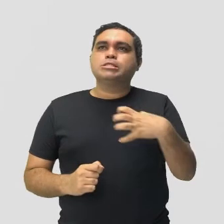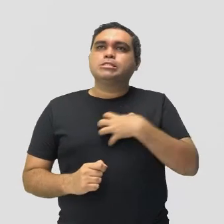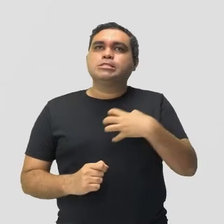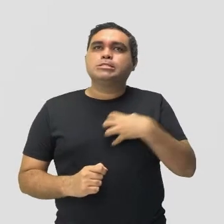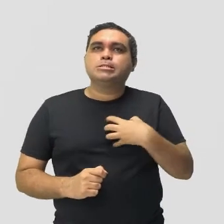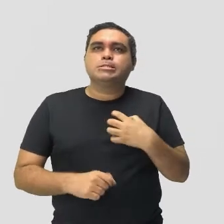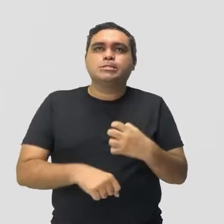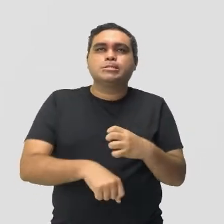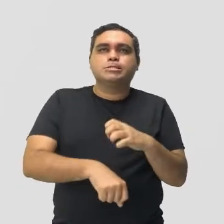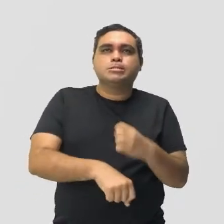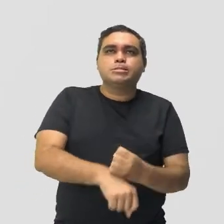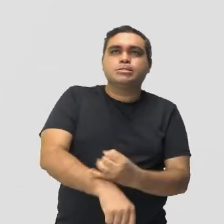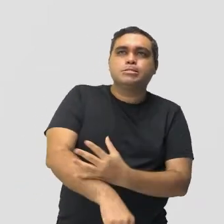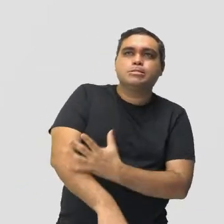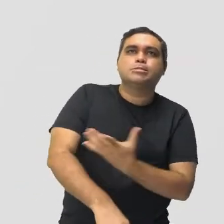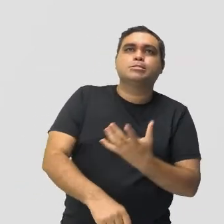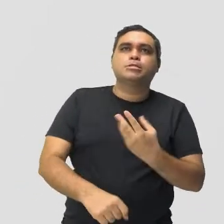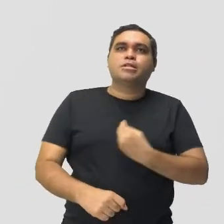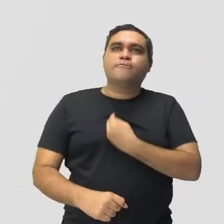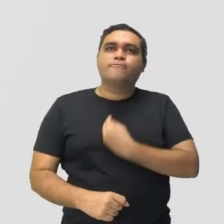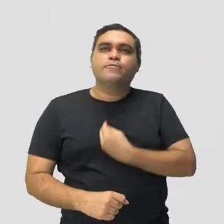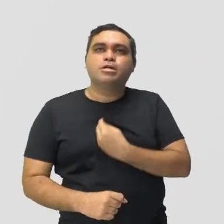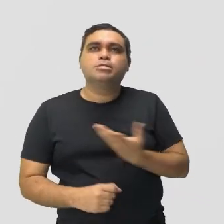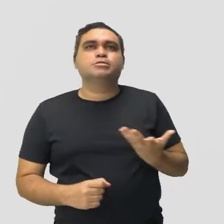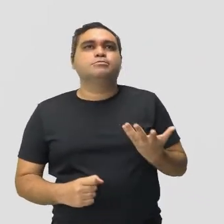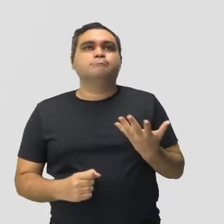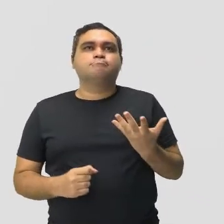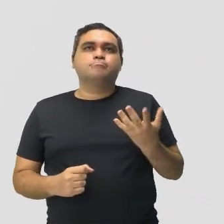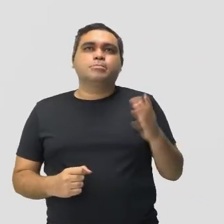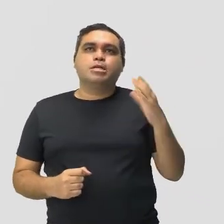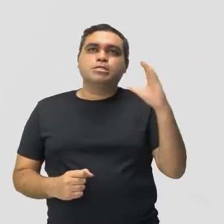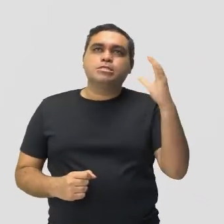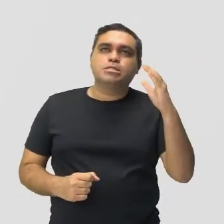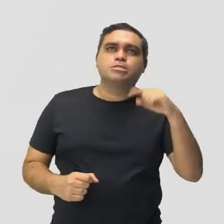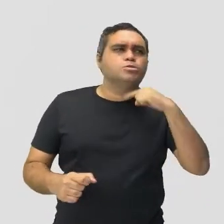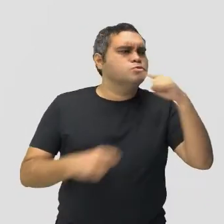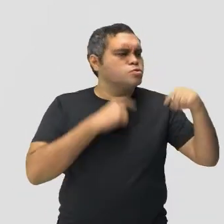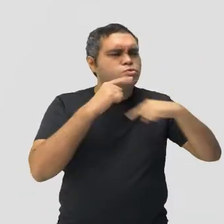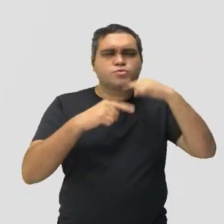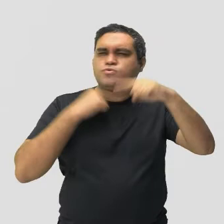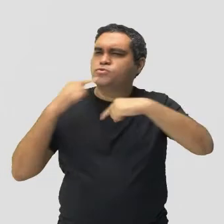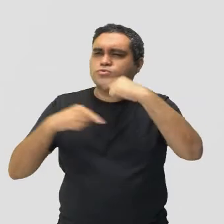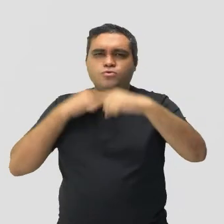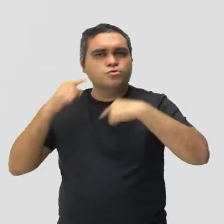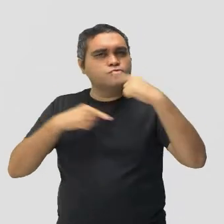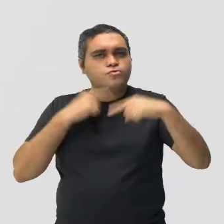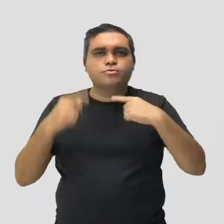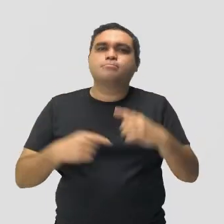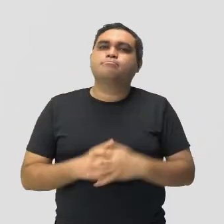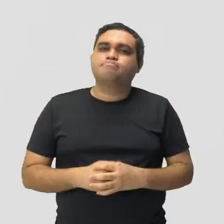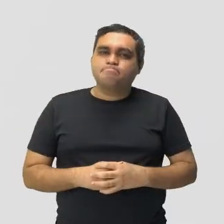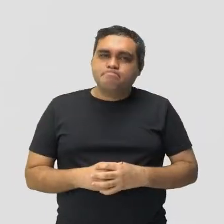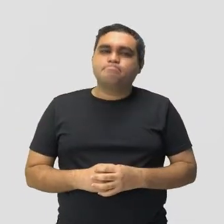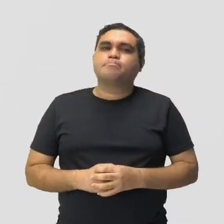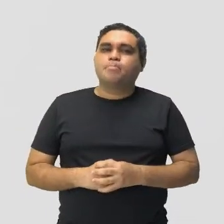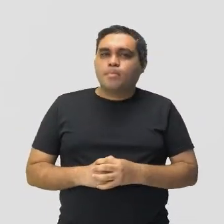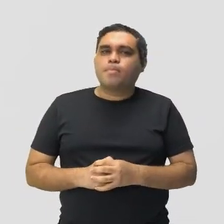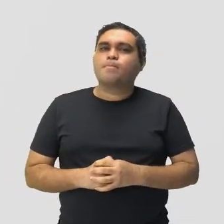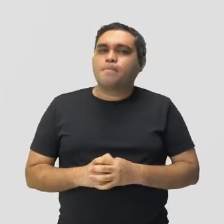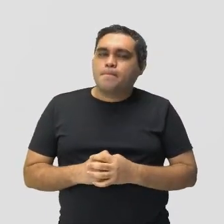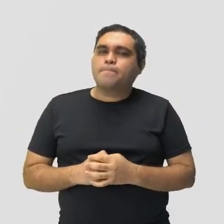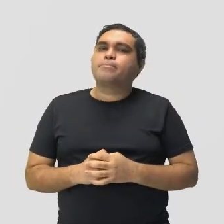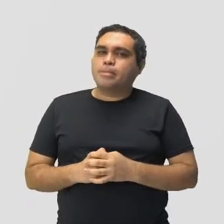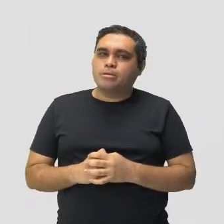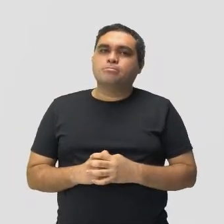da vida, duvidar das coisas, da ciência, duvidar de tudo, da religião, dos